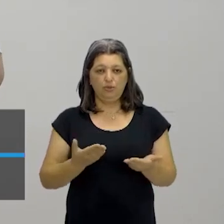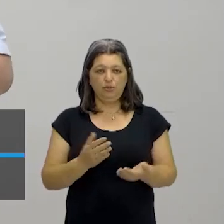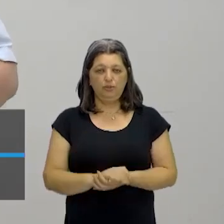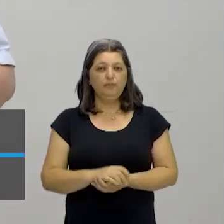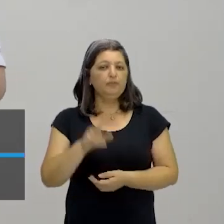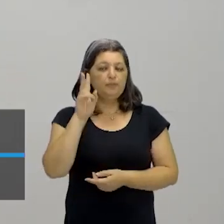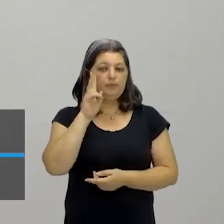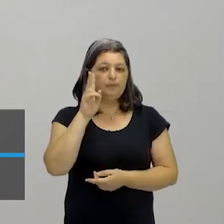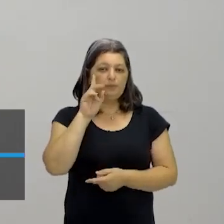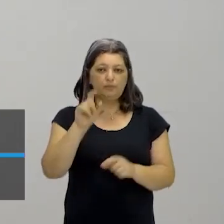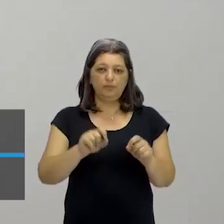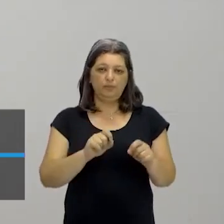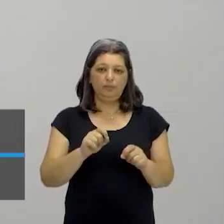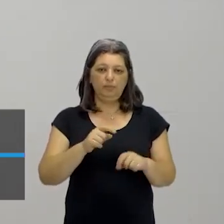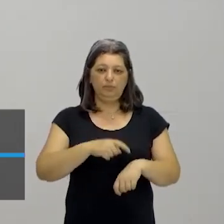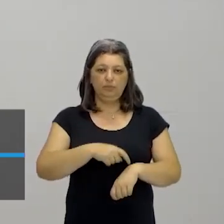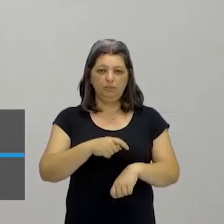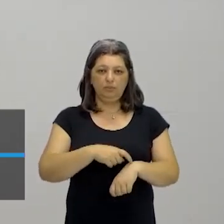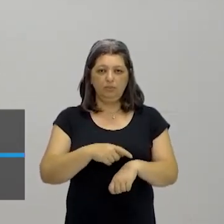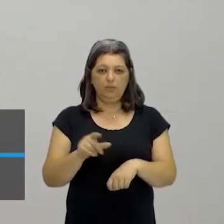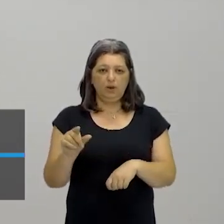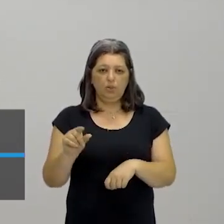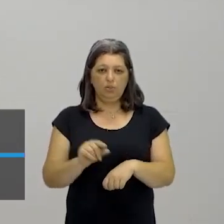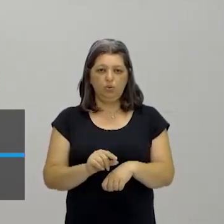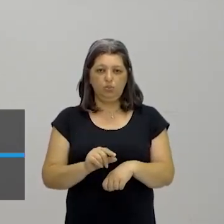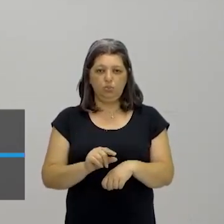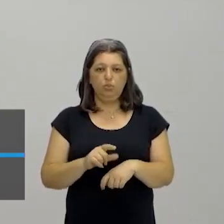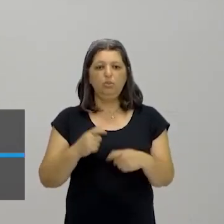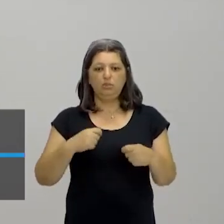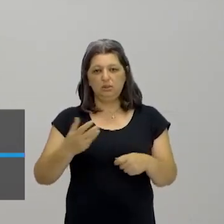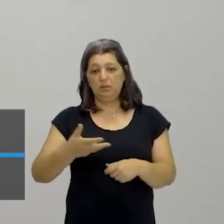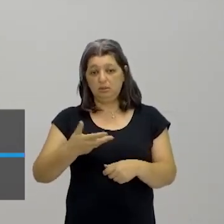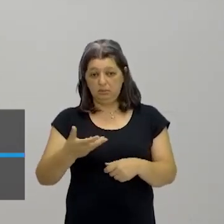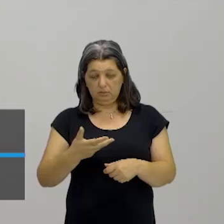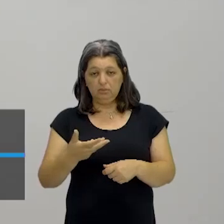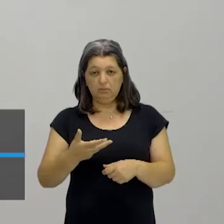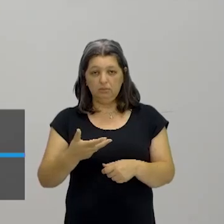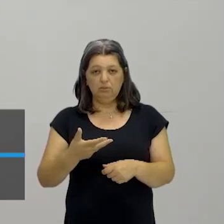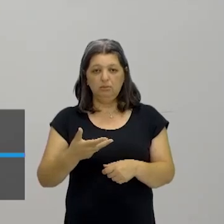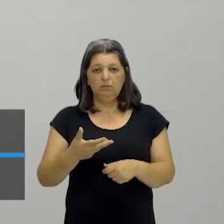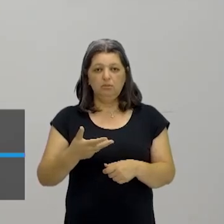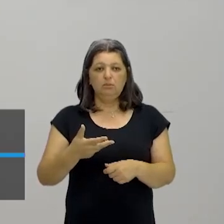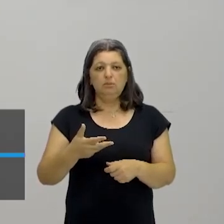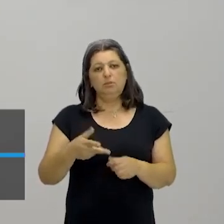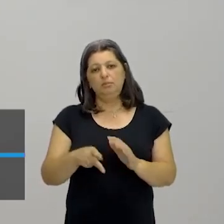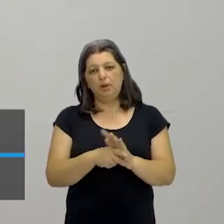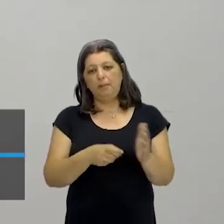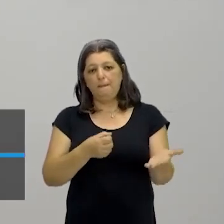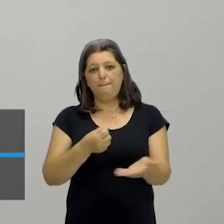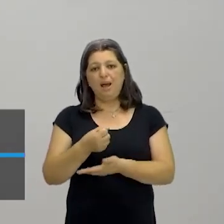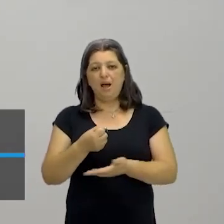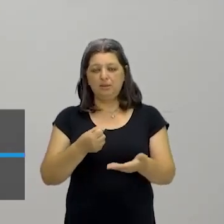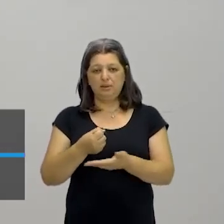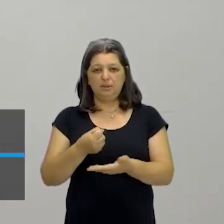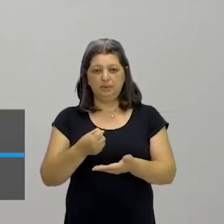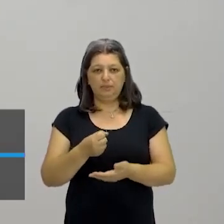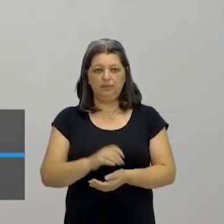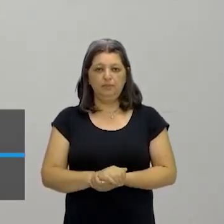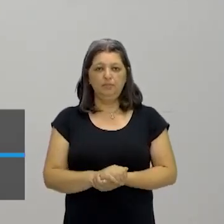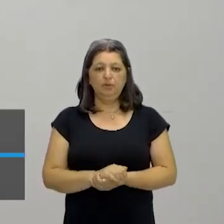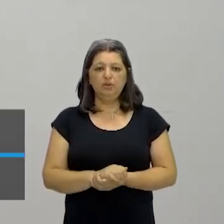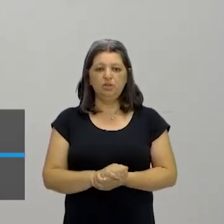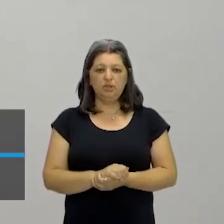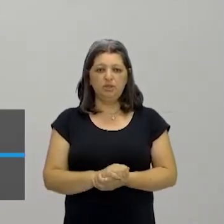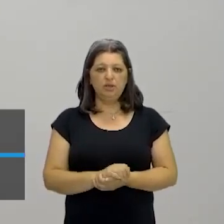Lembrando que o nosso tempo acaba sendo bem curtinho, então a gente cobre aí de uma maneira mais superficial, mas nada impede de você se